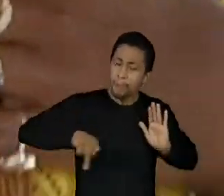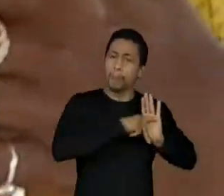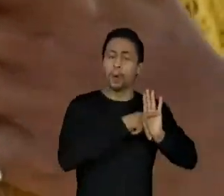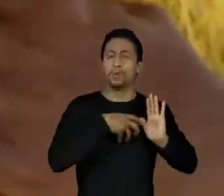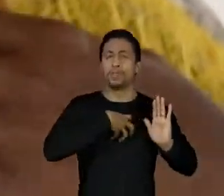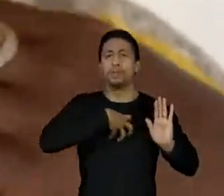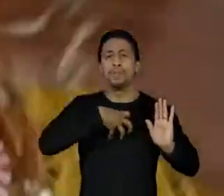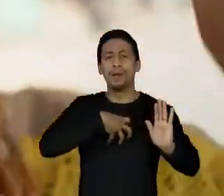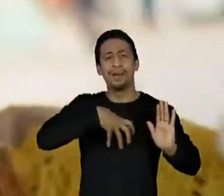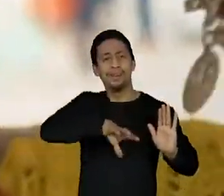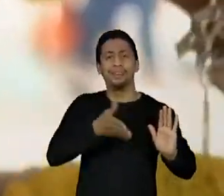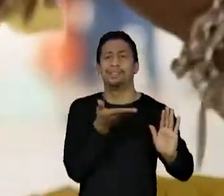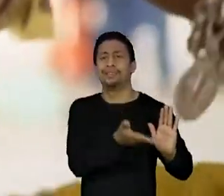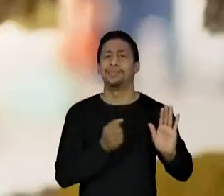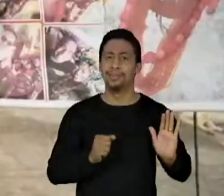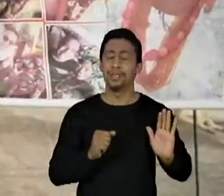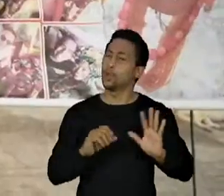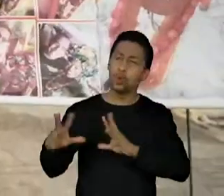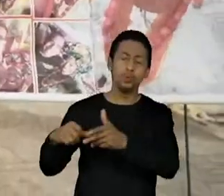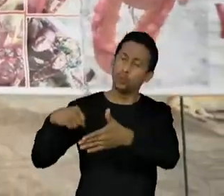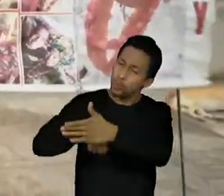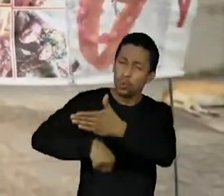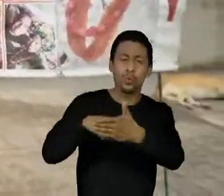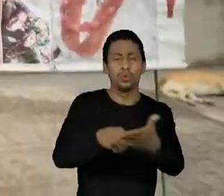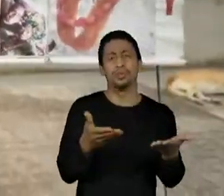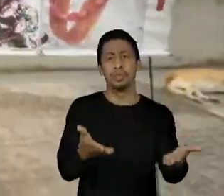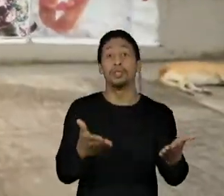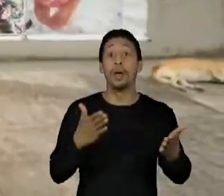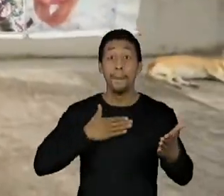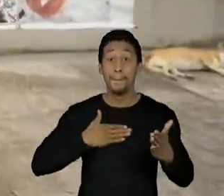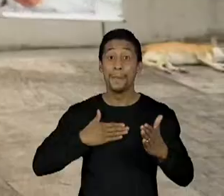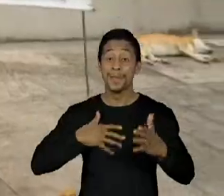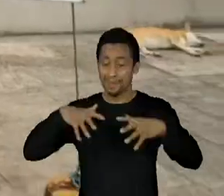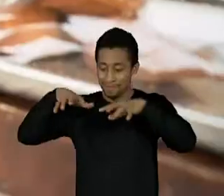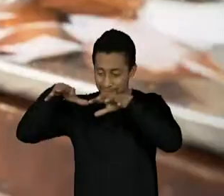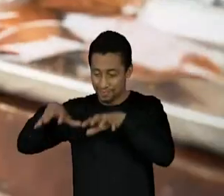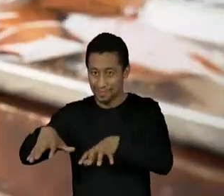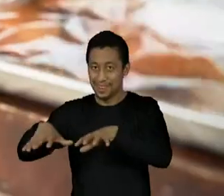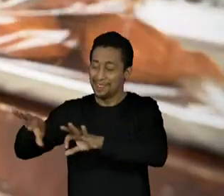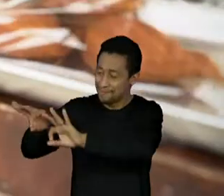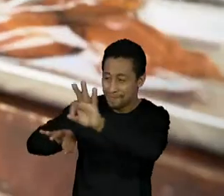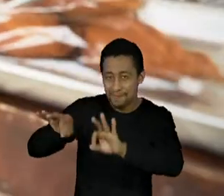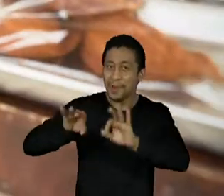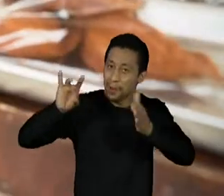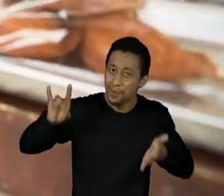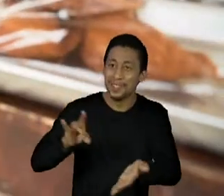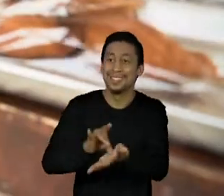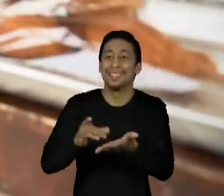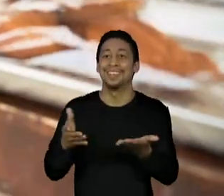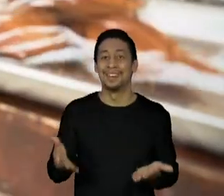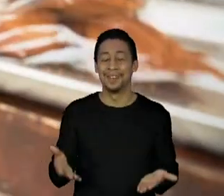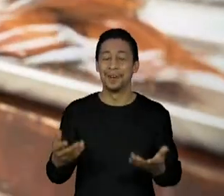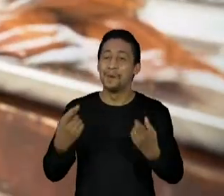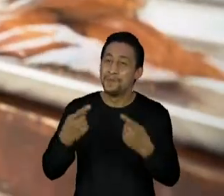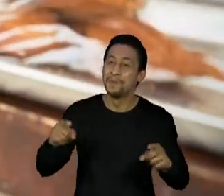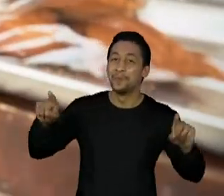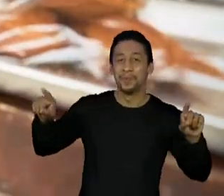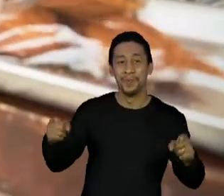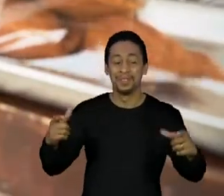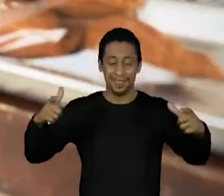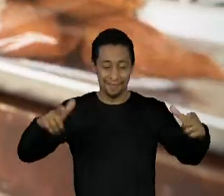E elas relutam com relação a isso. A minha banca, o meu tabuleiro é licenciado. No tabuleiro da baiana